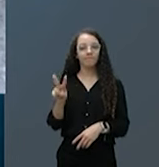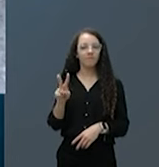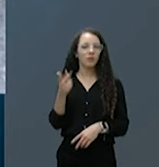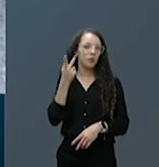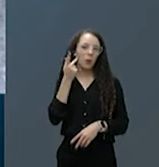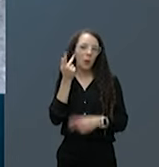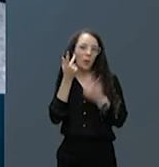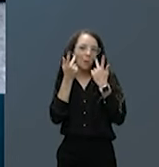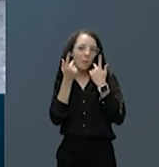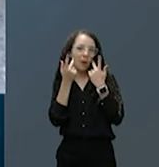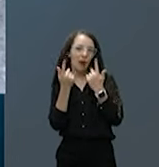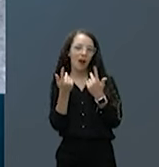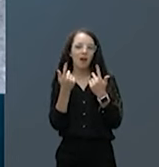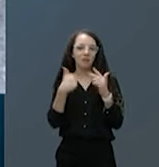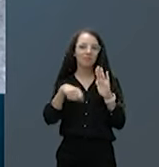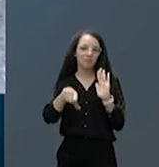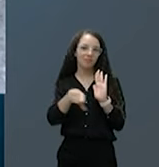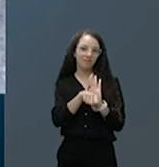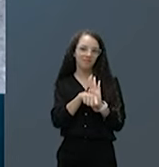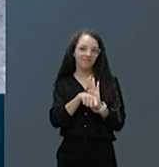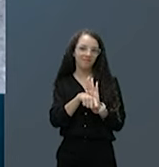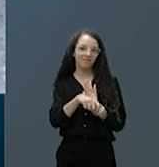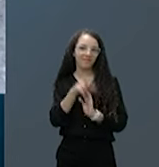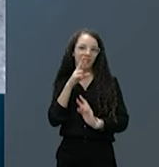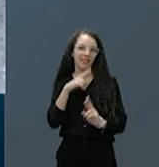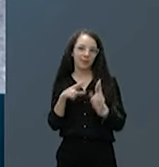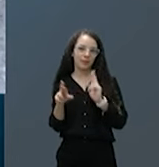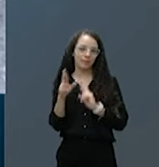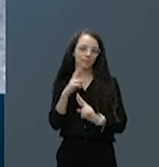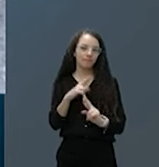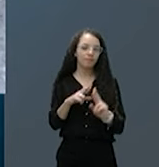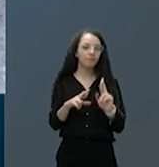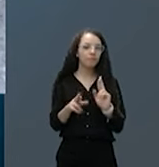queixa-crime. E, por isso, eu